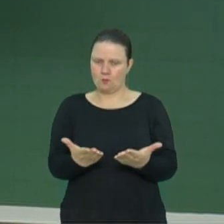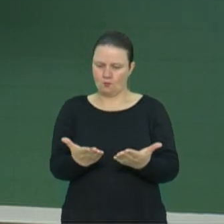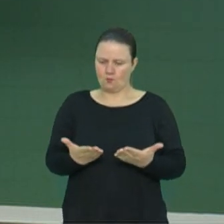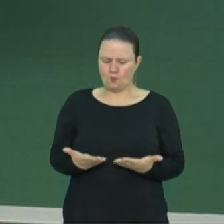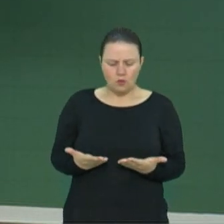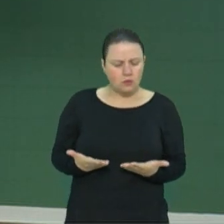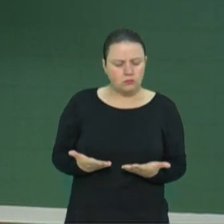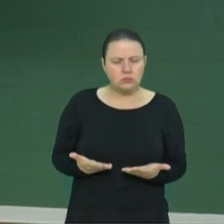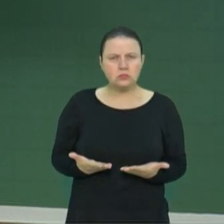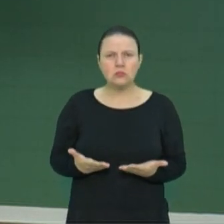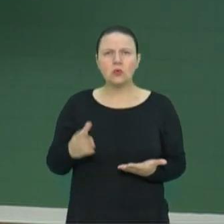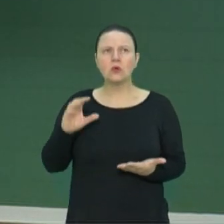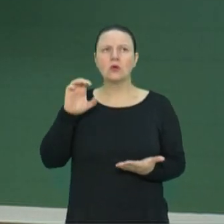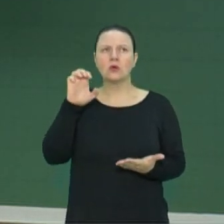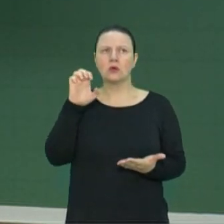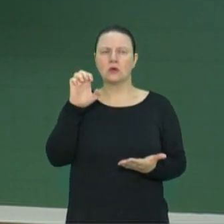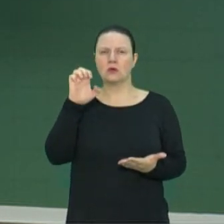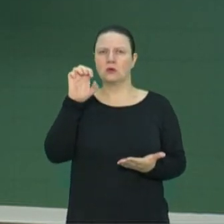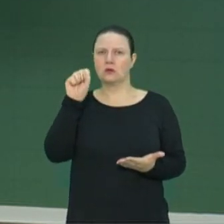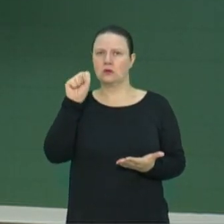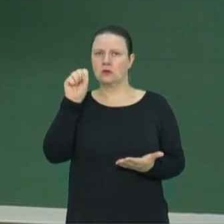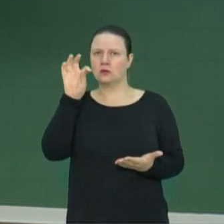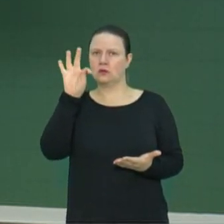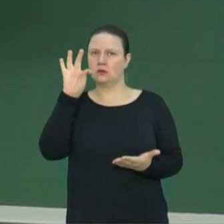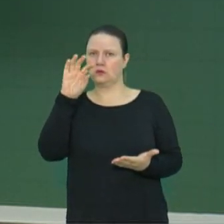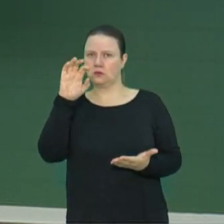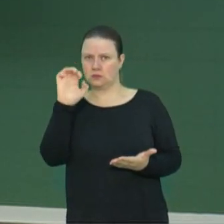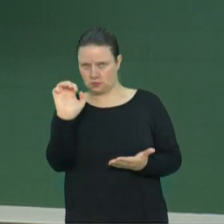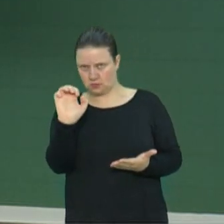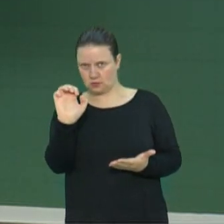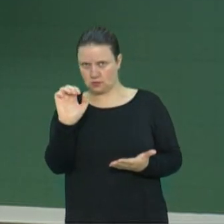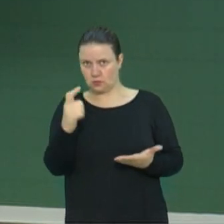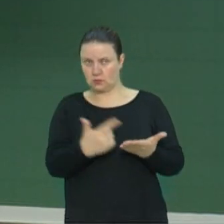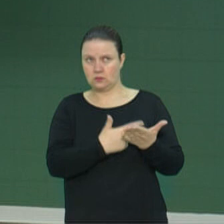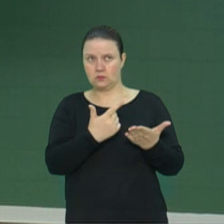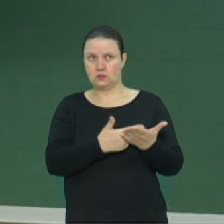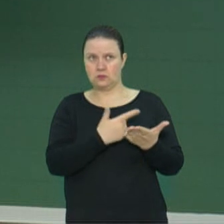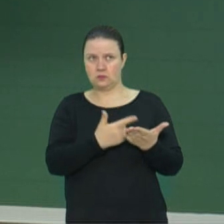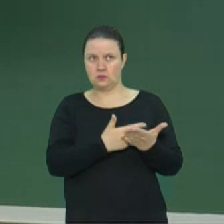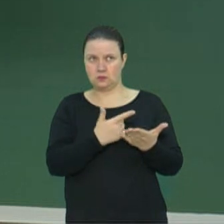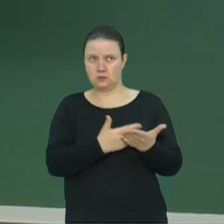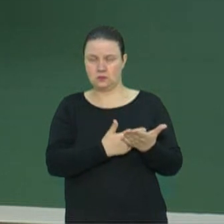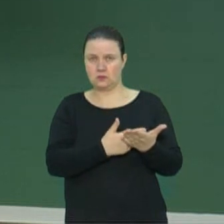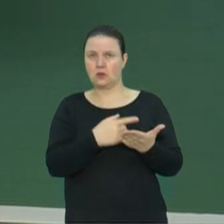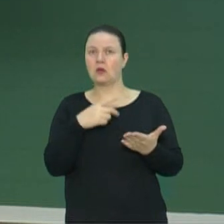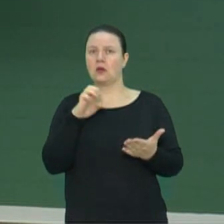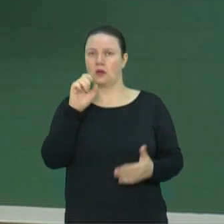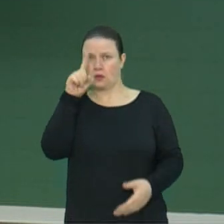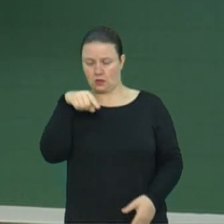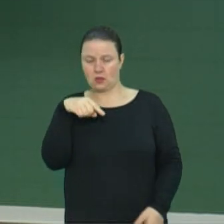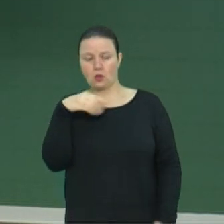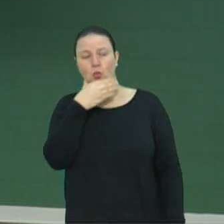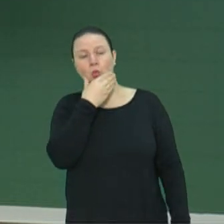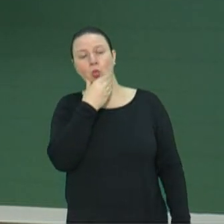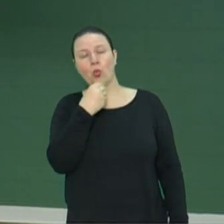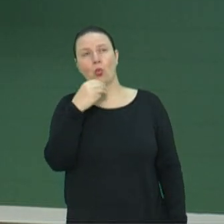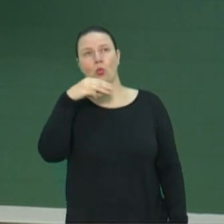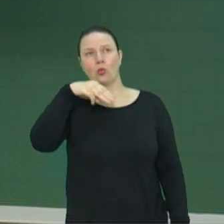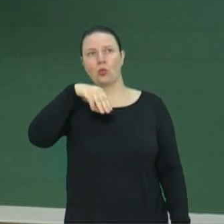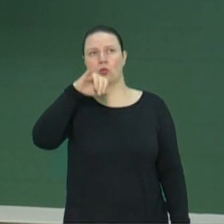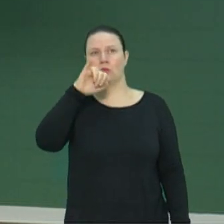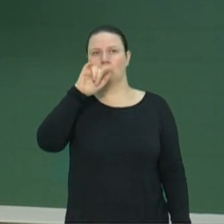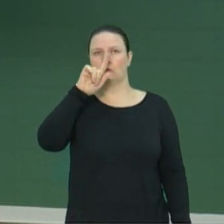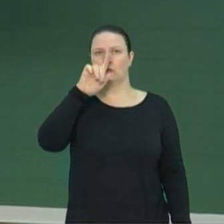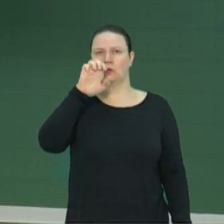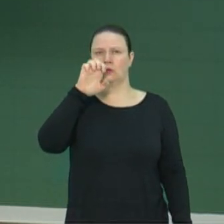cerquita, nós decimos este. Então, este livro é de Miguel. Este, porque está muito cerca,